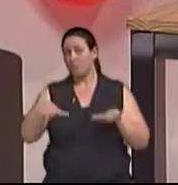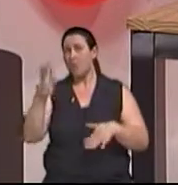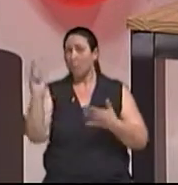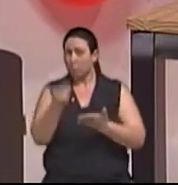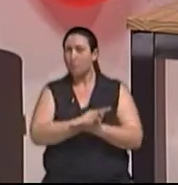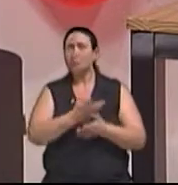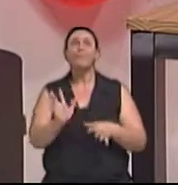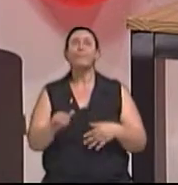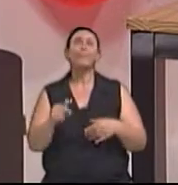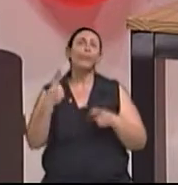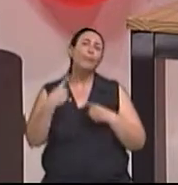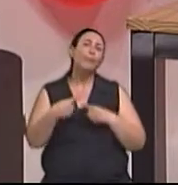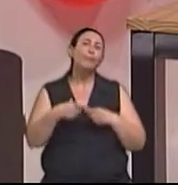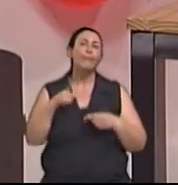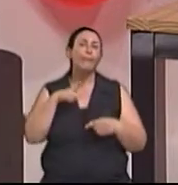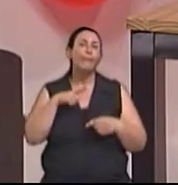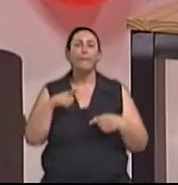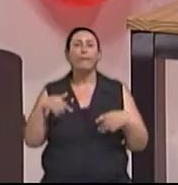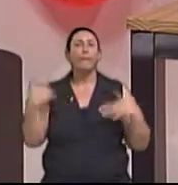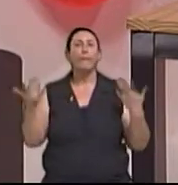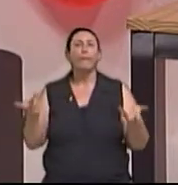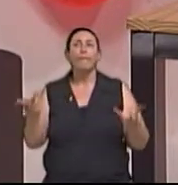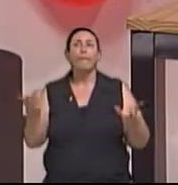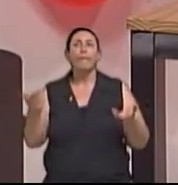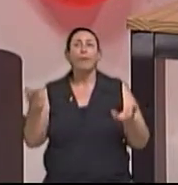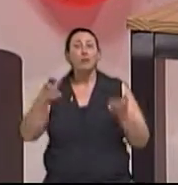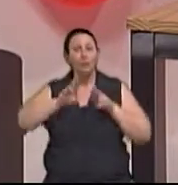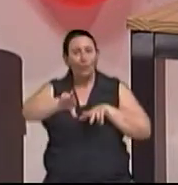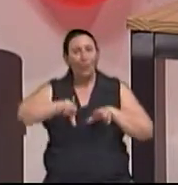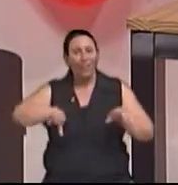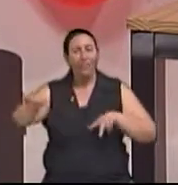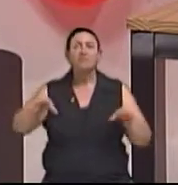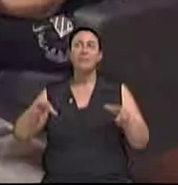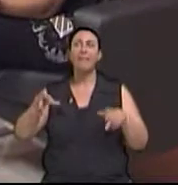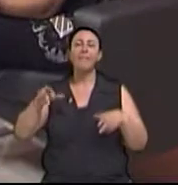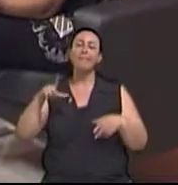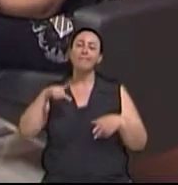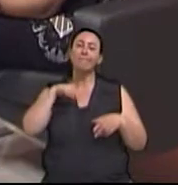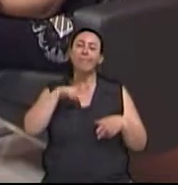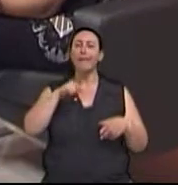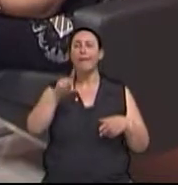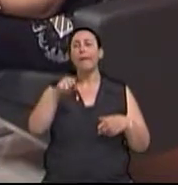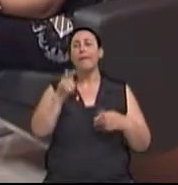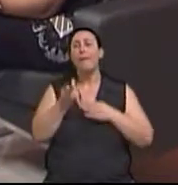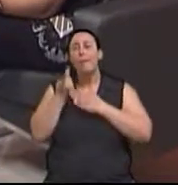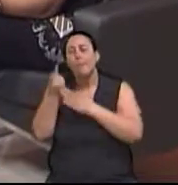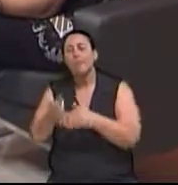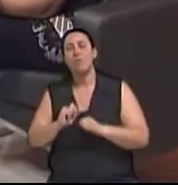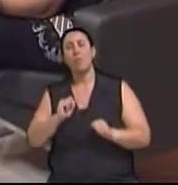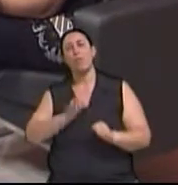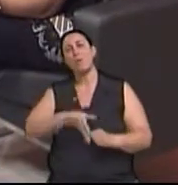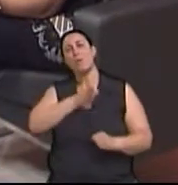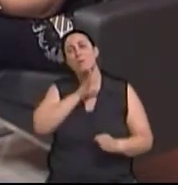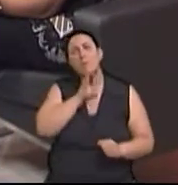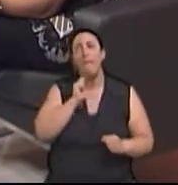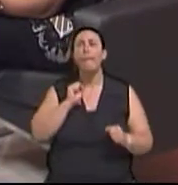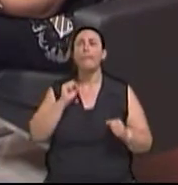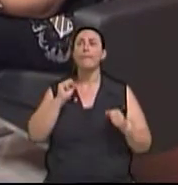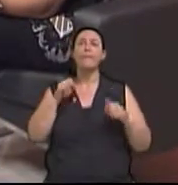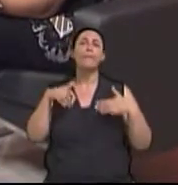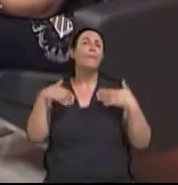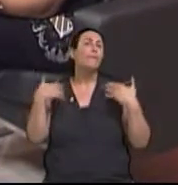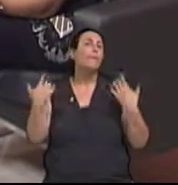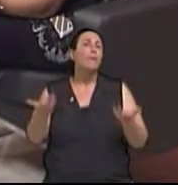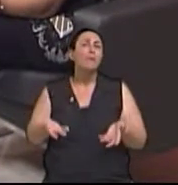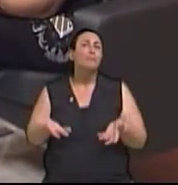porque as diferenças digamos assim não é de buscas de conhecimentos de digamos Eles